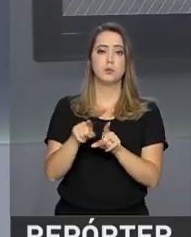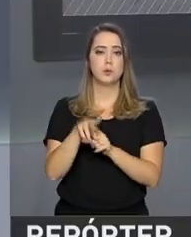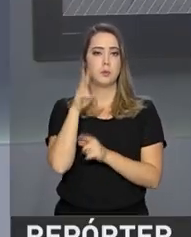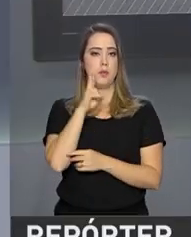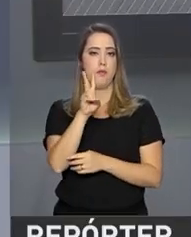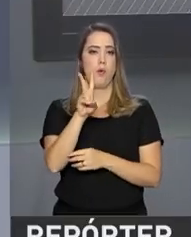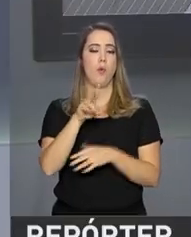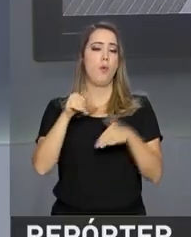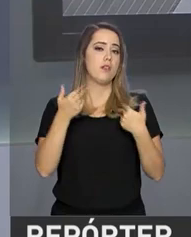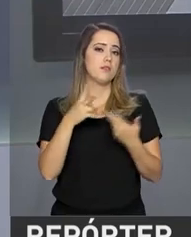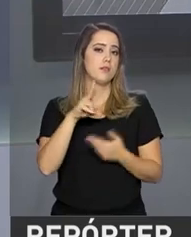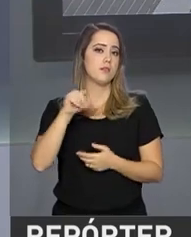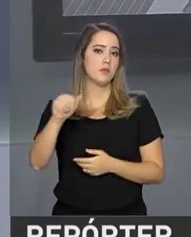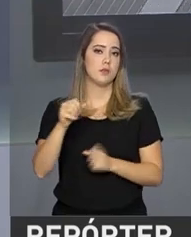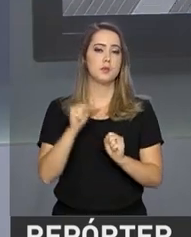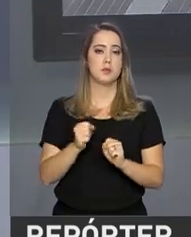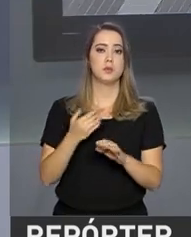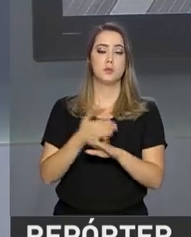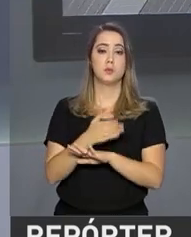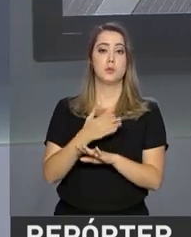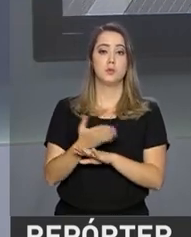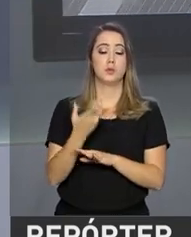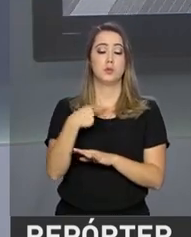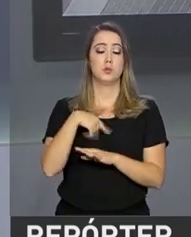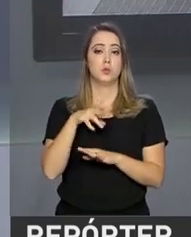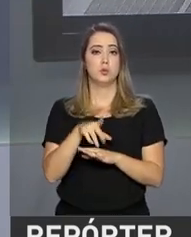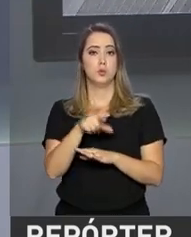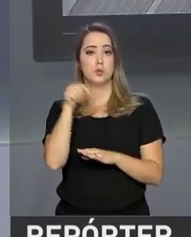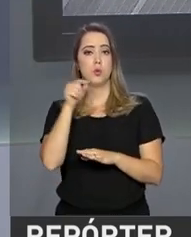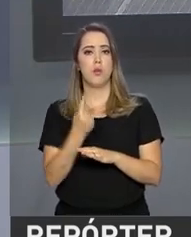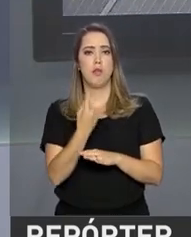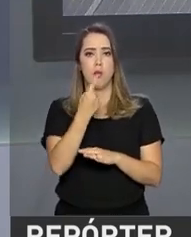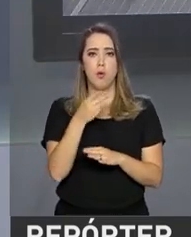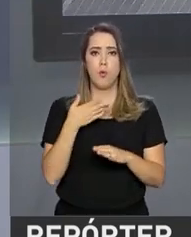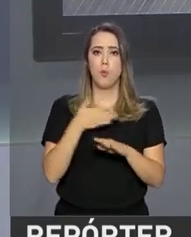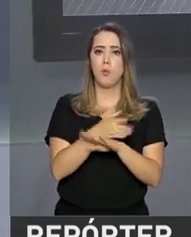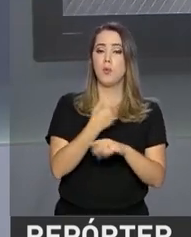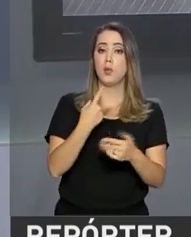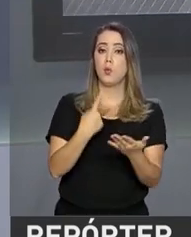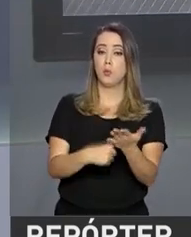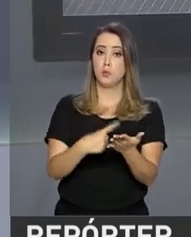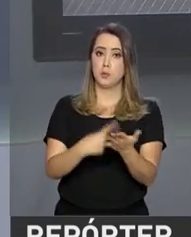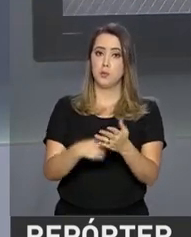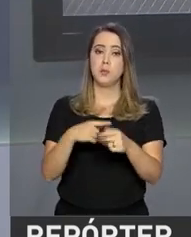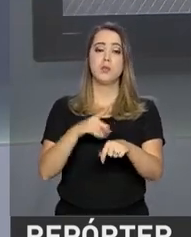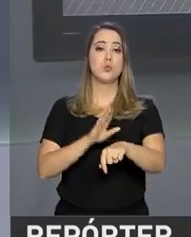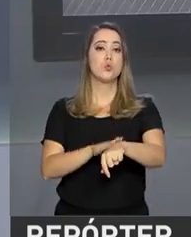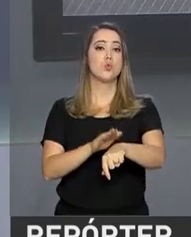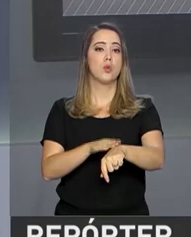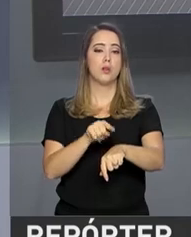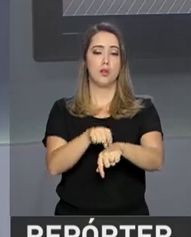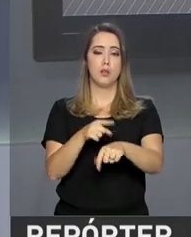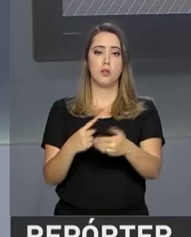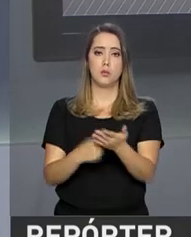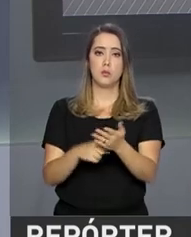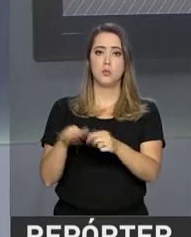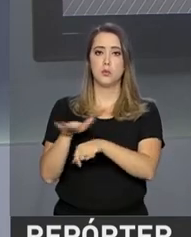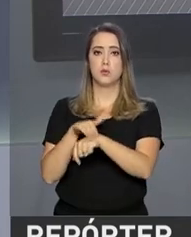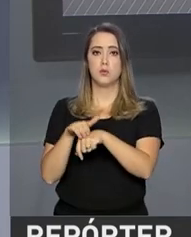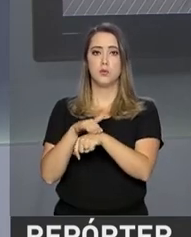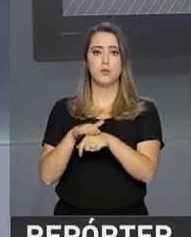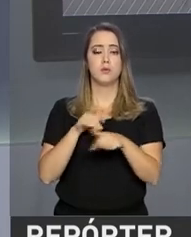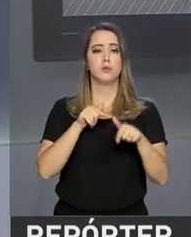podem se candidatar aos postos disponíveis e até mesmo agendar entrevistas de emprego o sine fácil é gratuito e está disponível